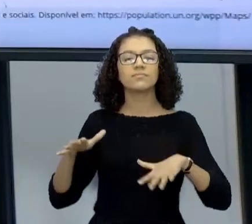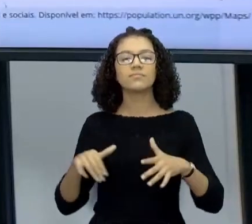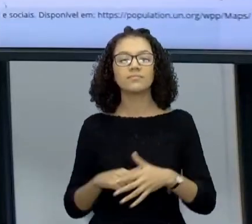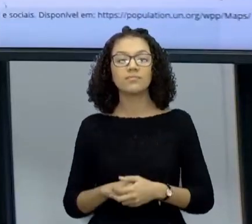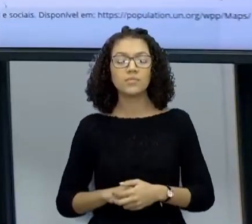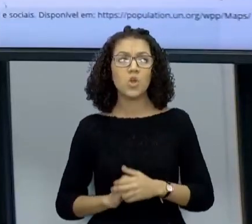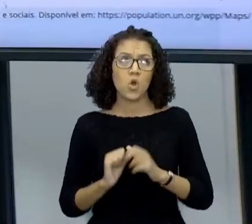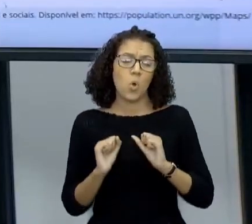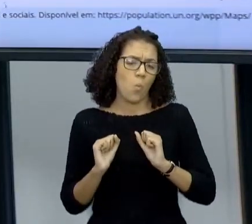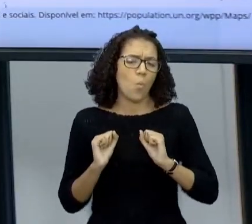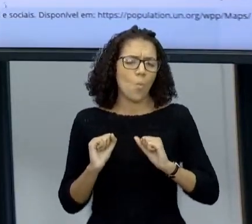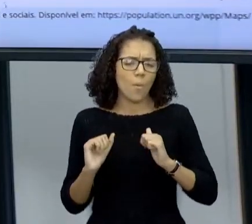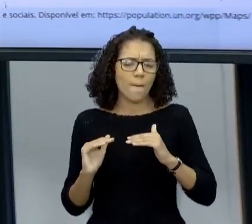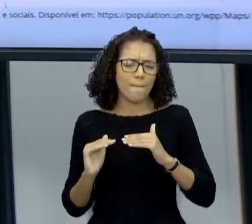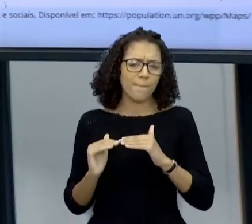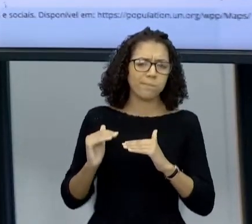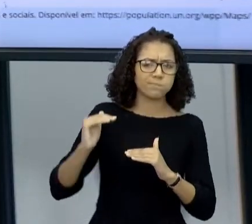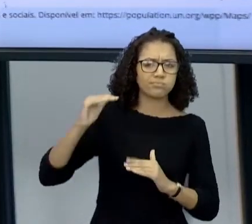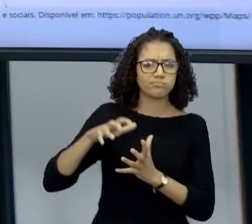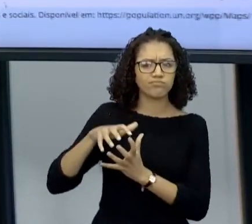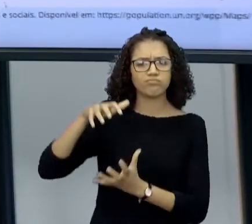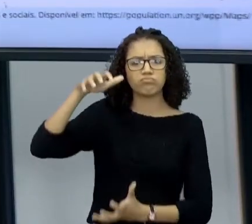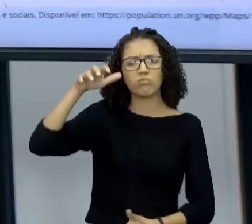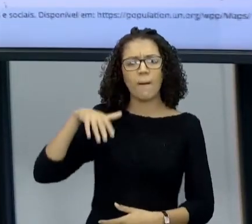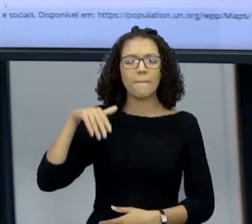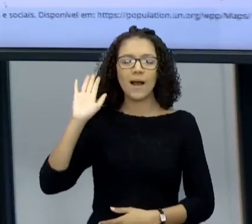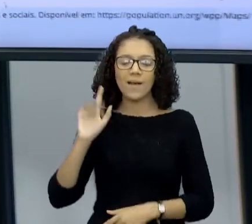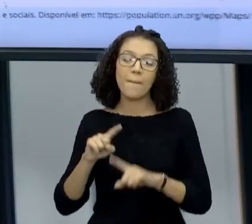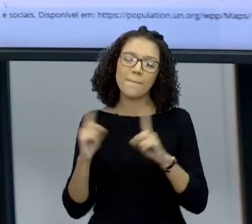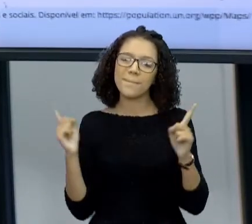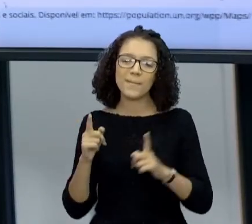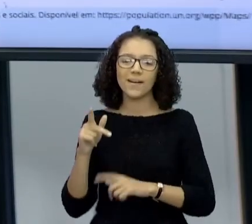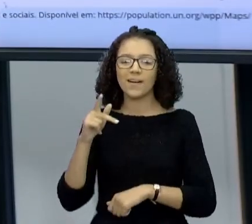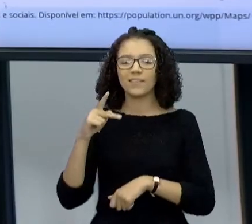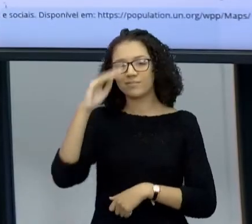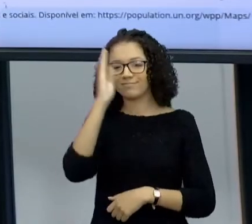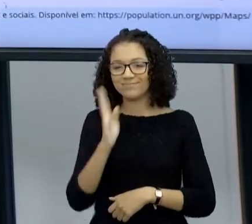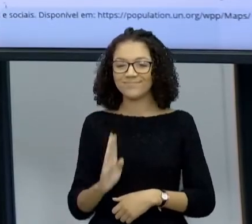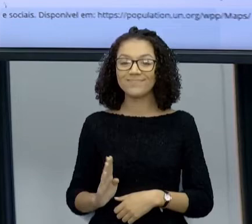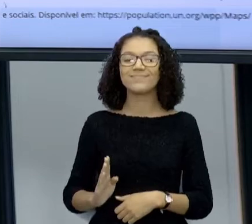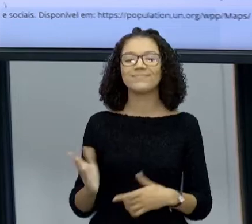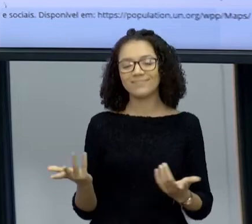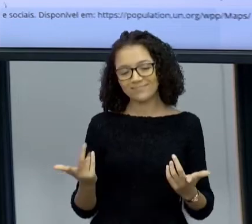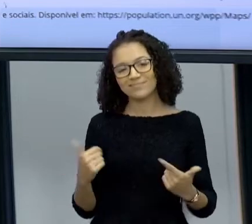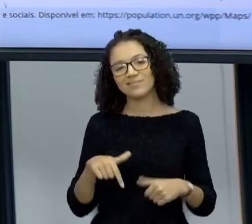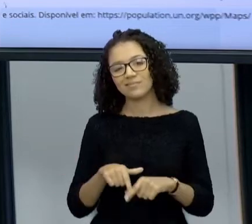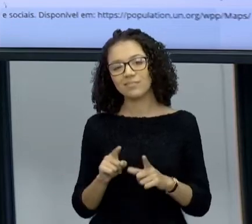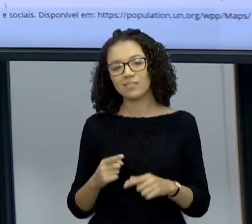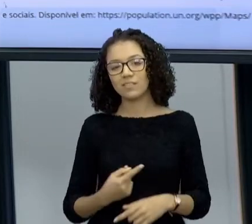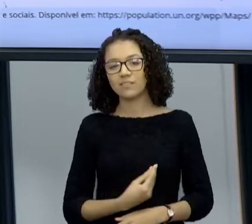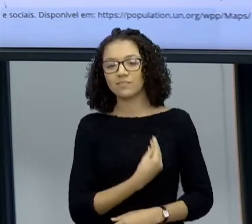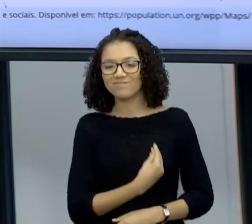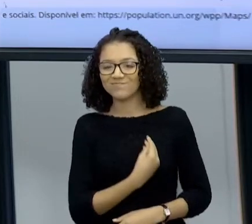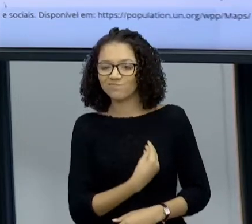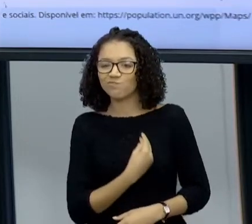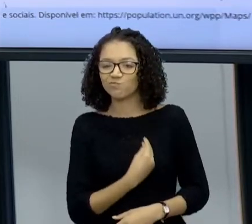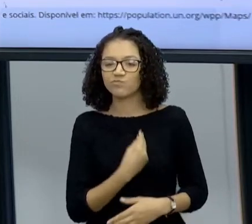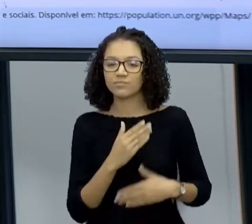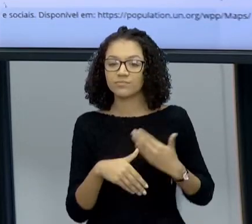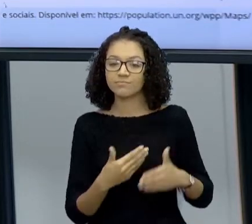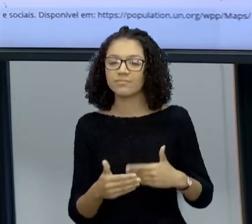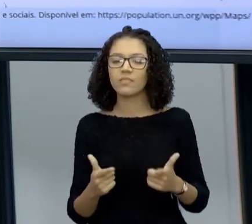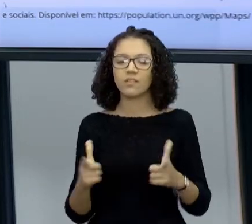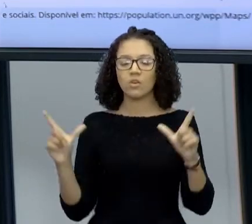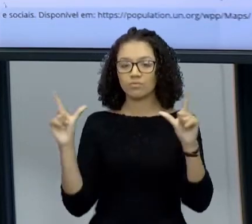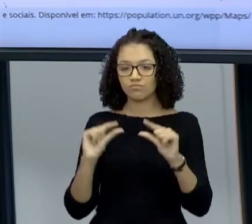ser maior se não tivesse alguns aspectos sociais que fazem baixar um pouco a expectativa de vida do cidadão brasileiro.